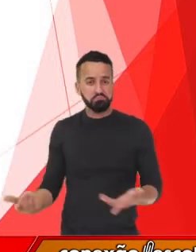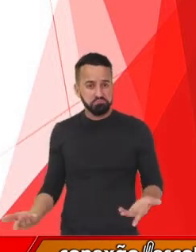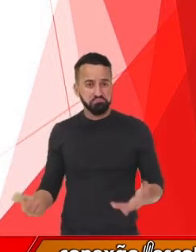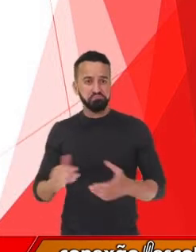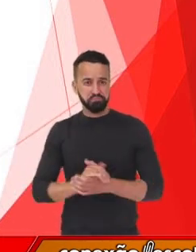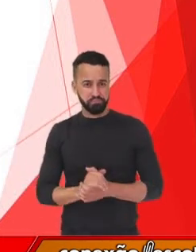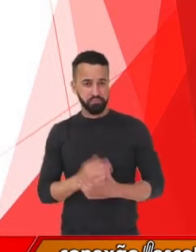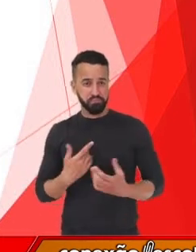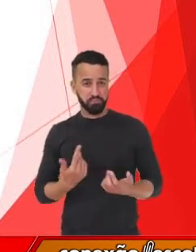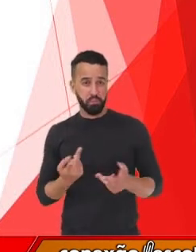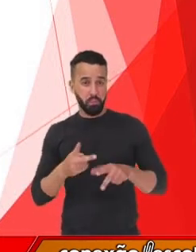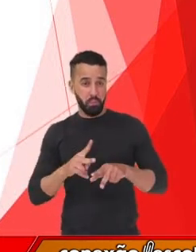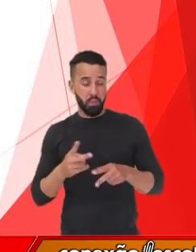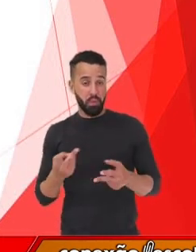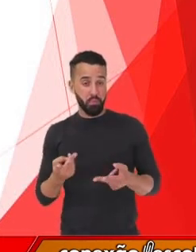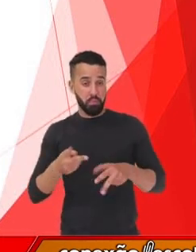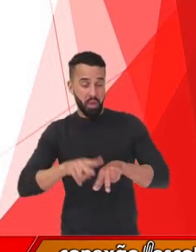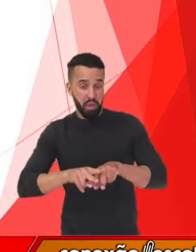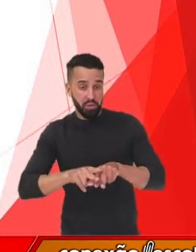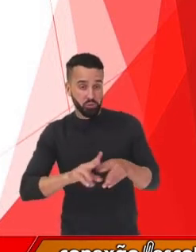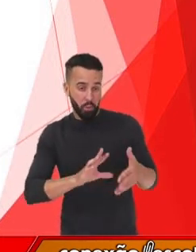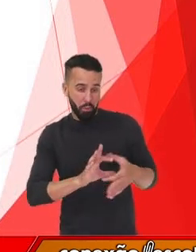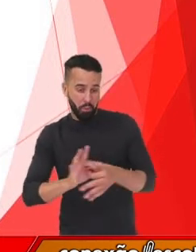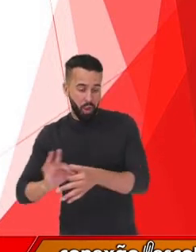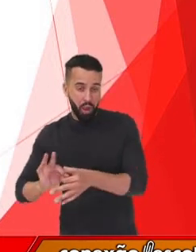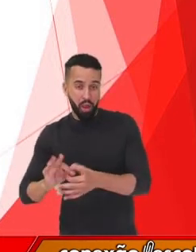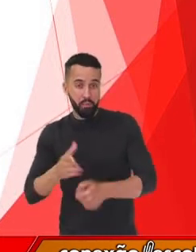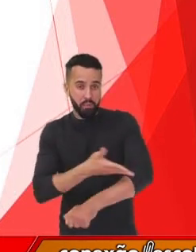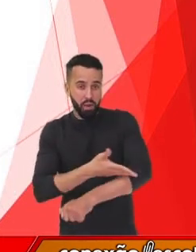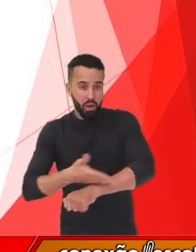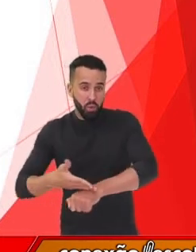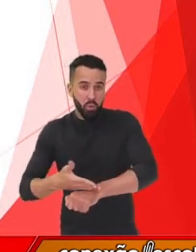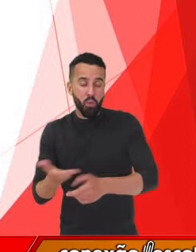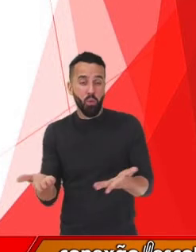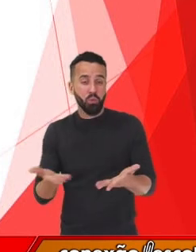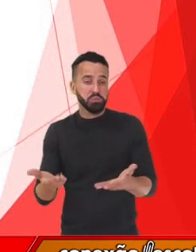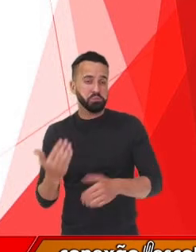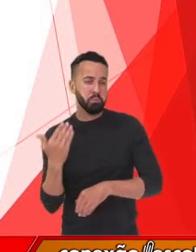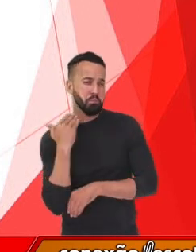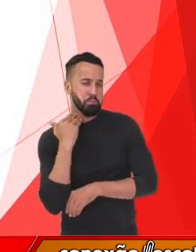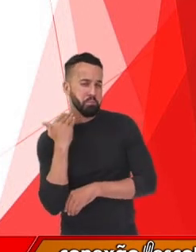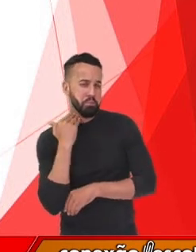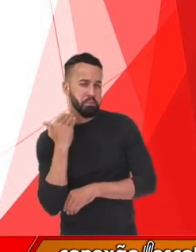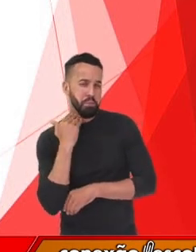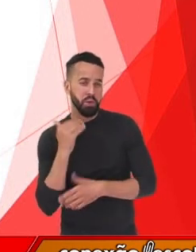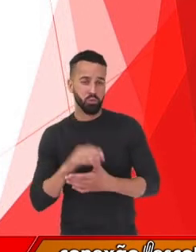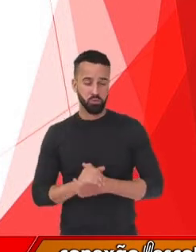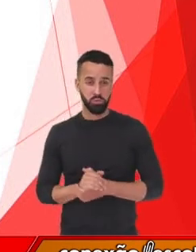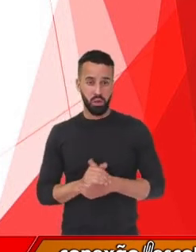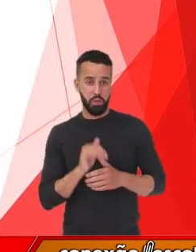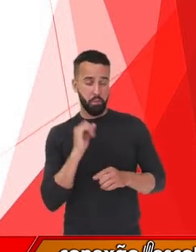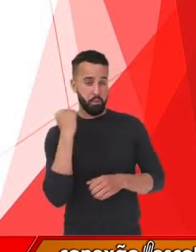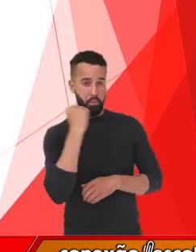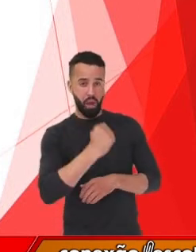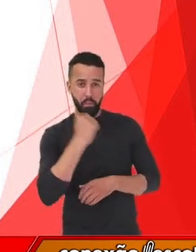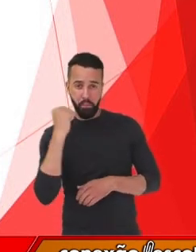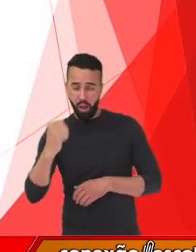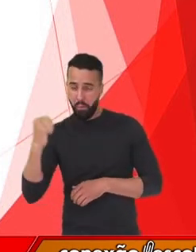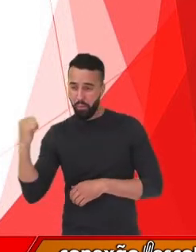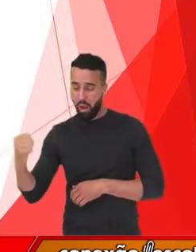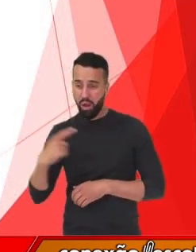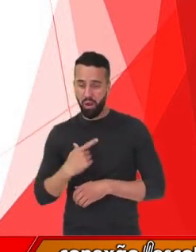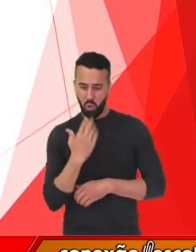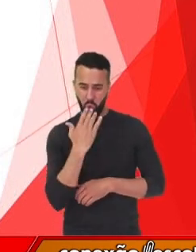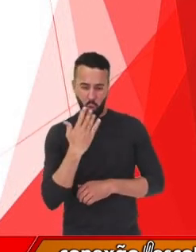presos na corrente do branco, hoje na conta corrente do banco. Assassinatos seguem padrões